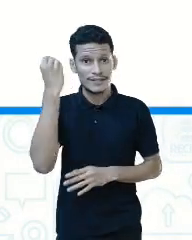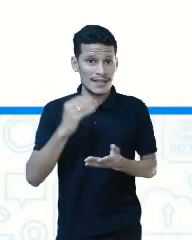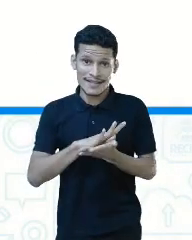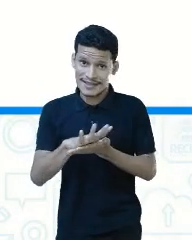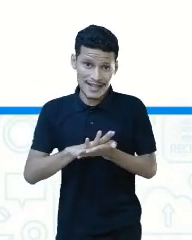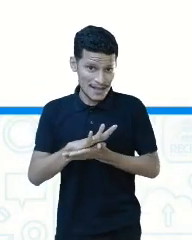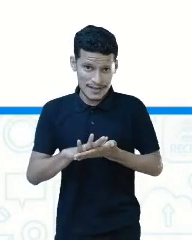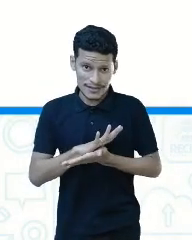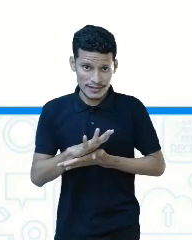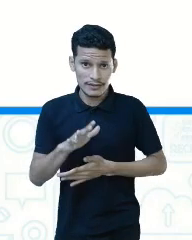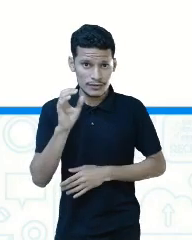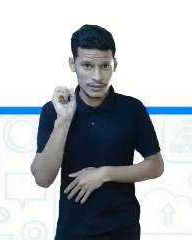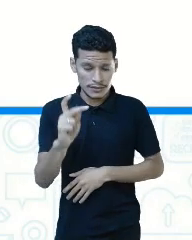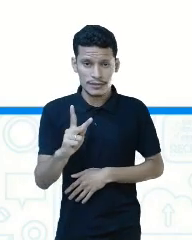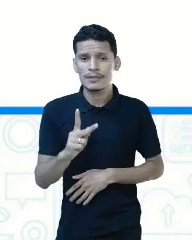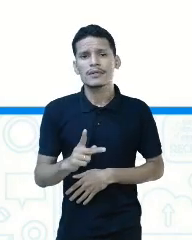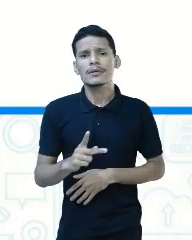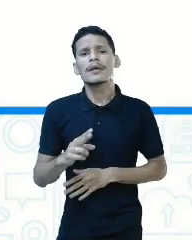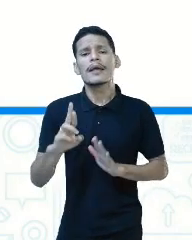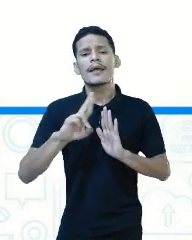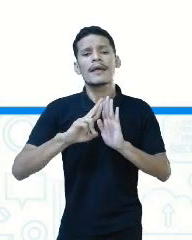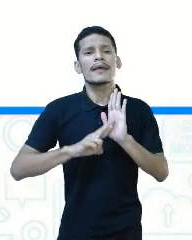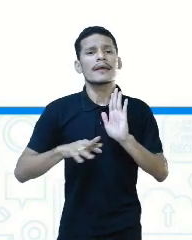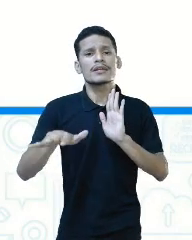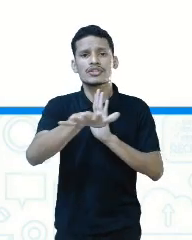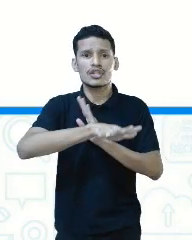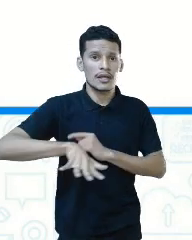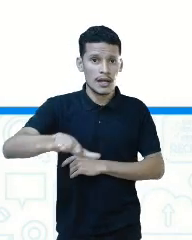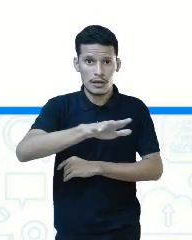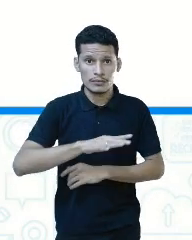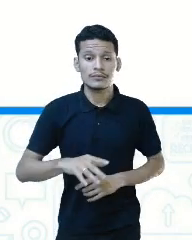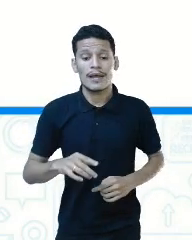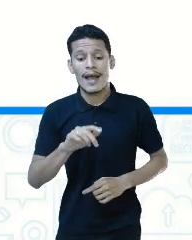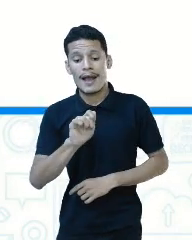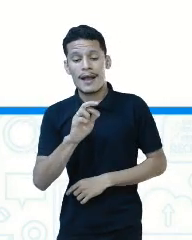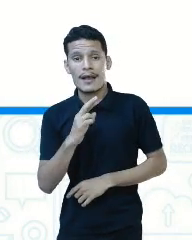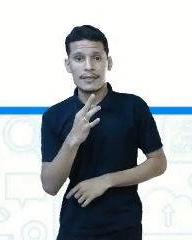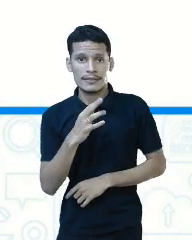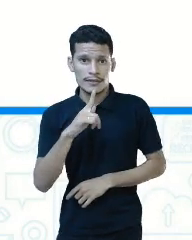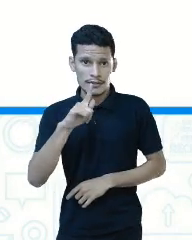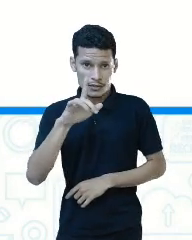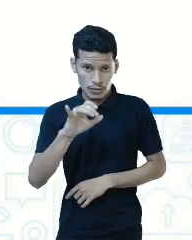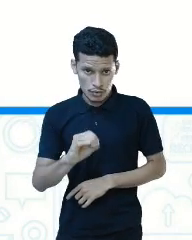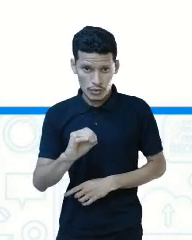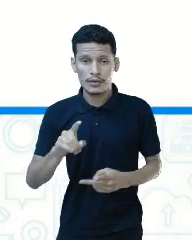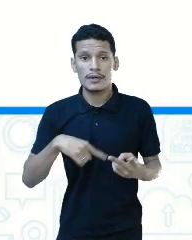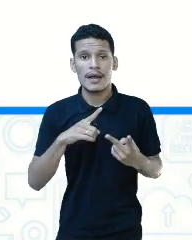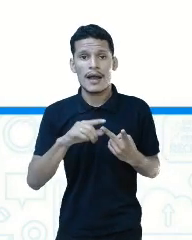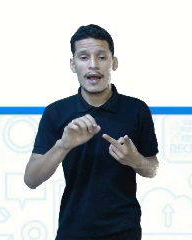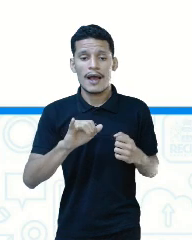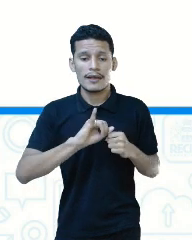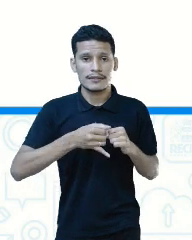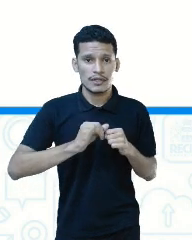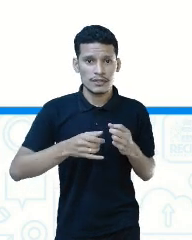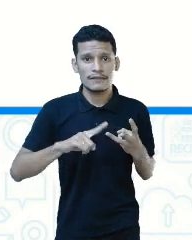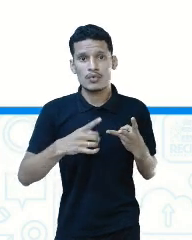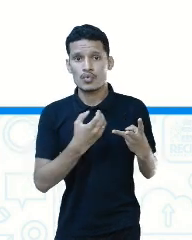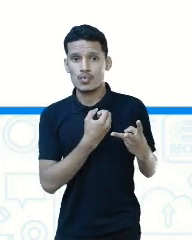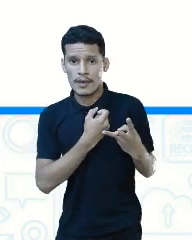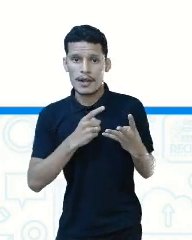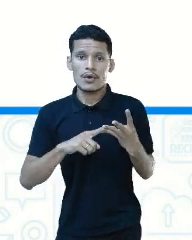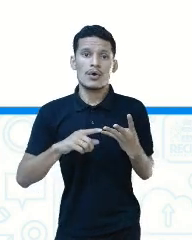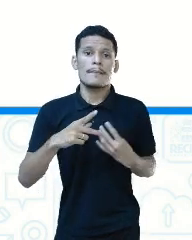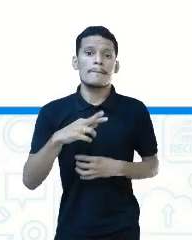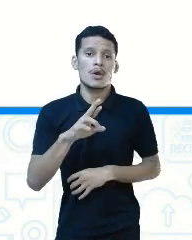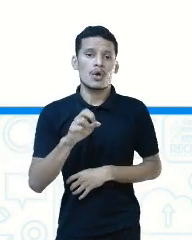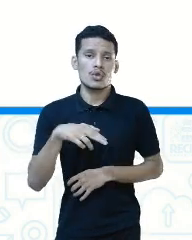esquecer jamais, tá? Regra geral, o artigo, o adjetivo, o numeral e